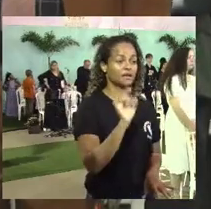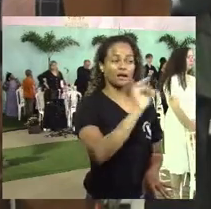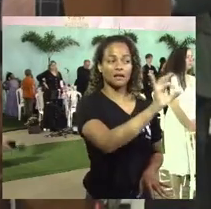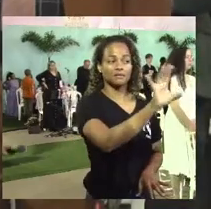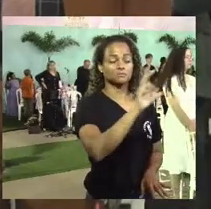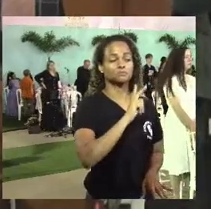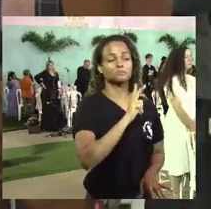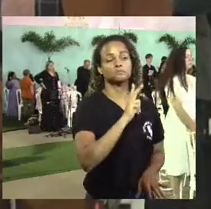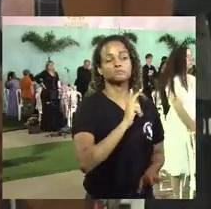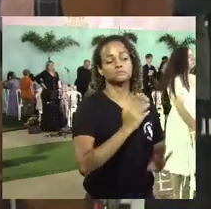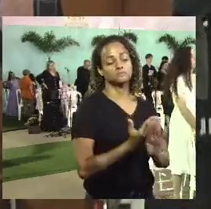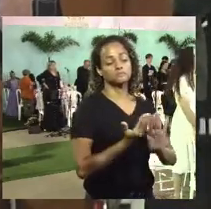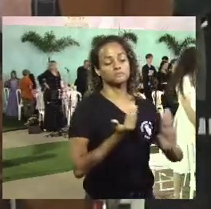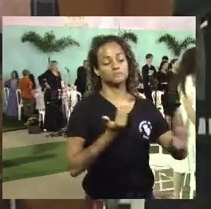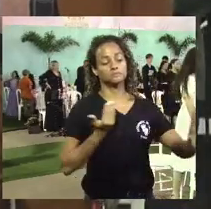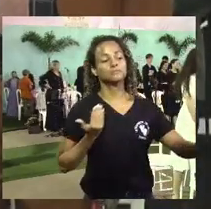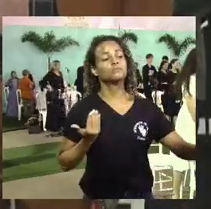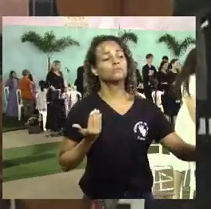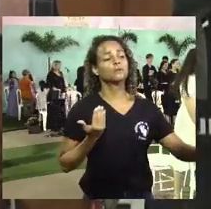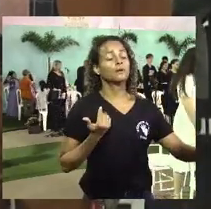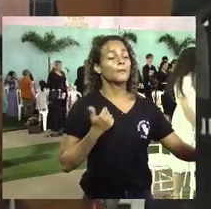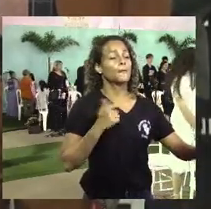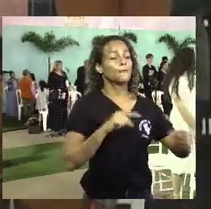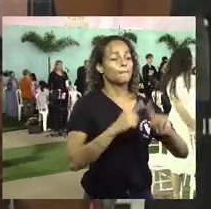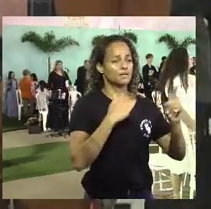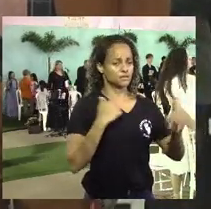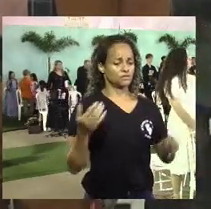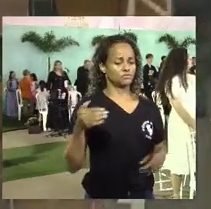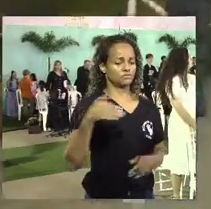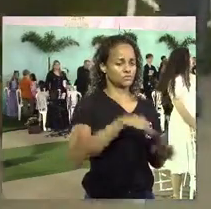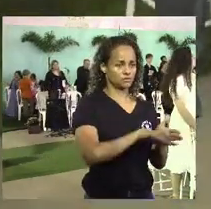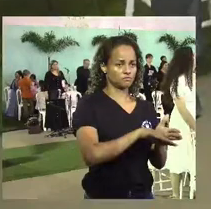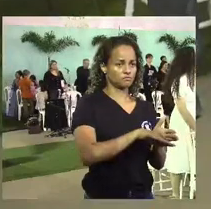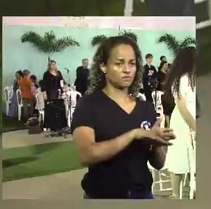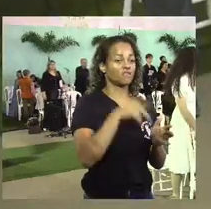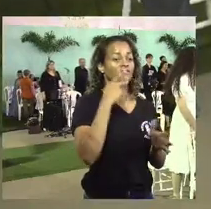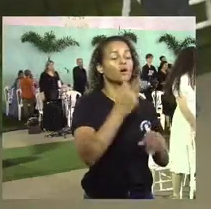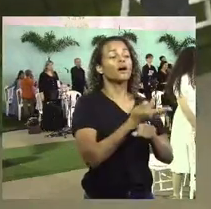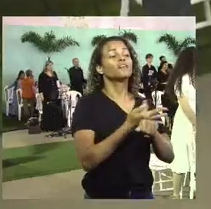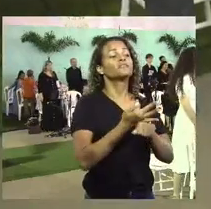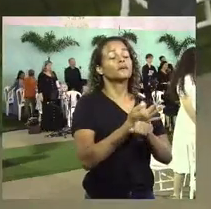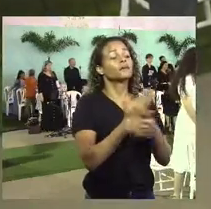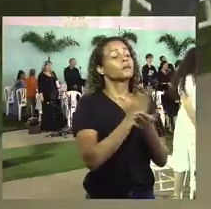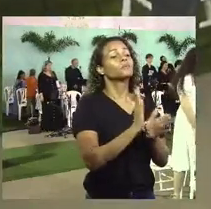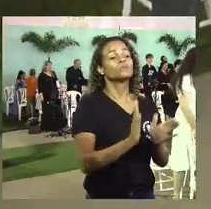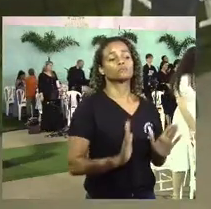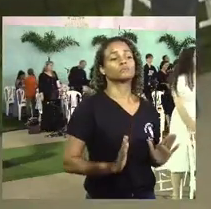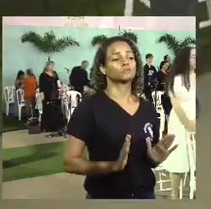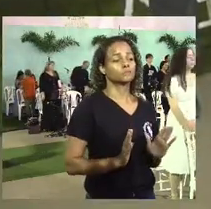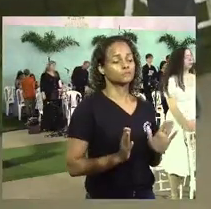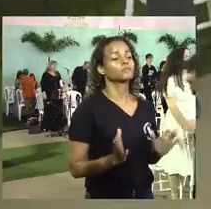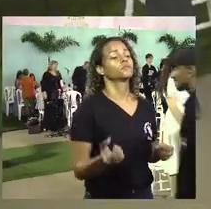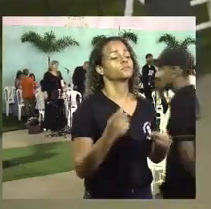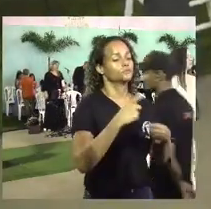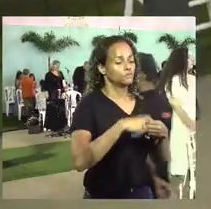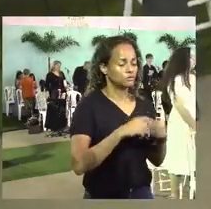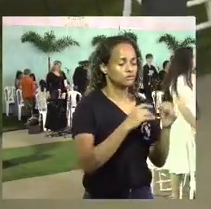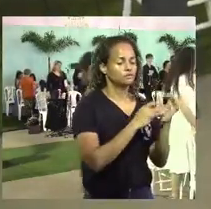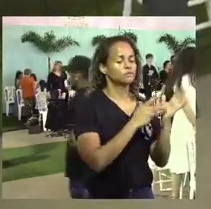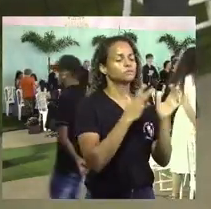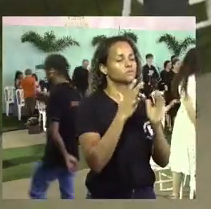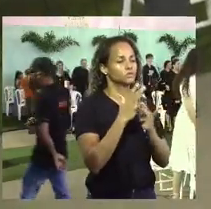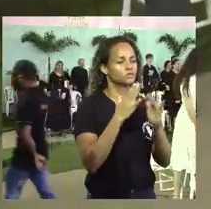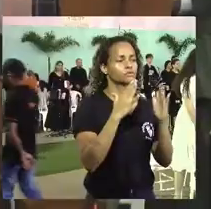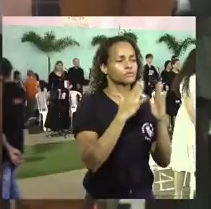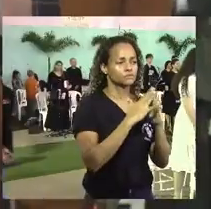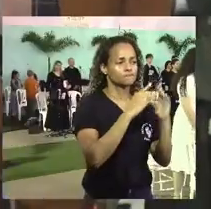conta própria mas eu vim de Imperatriz Maranhão dizer para você que as suas férias acabaram É Tempo de Voltar